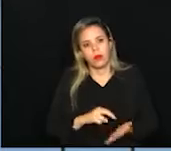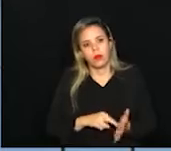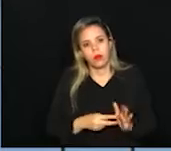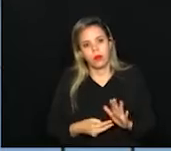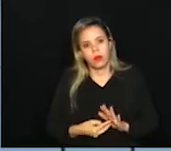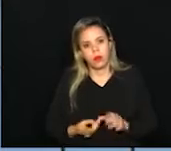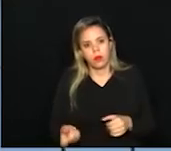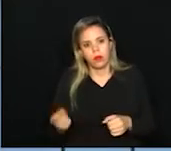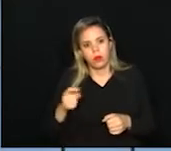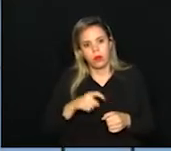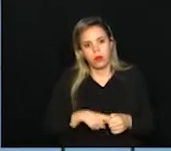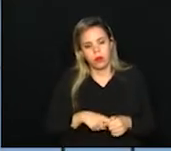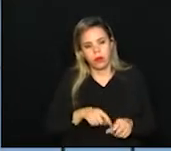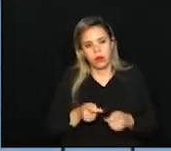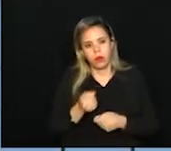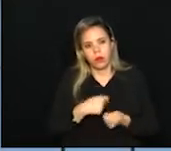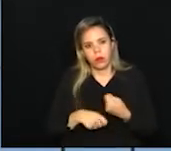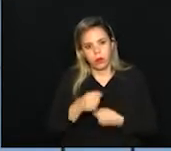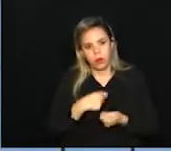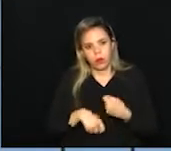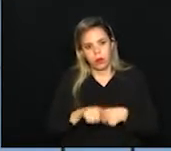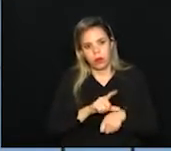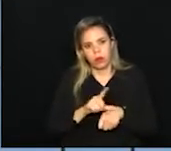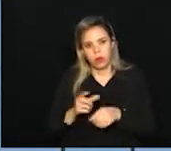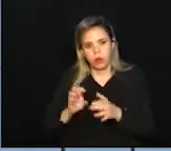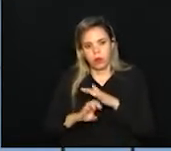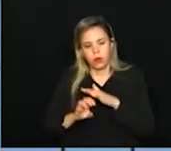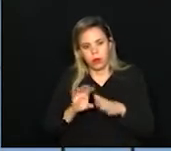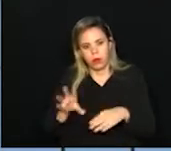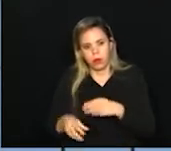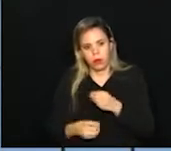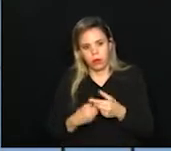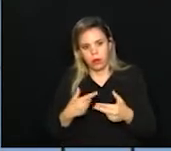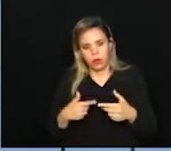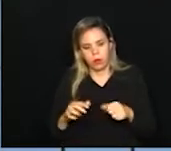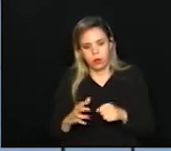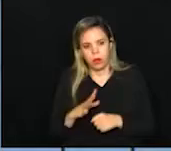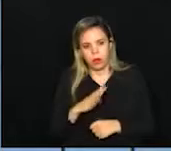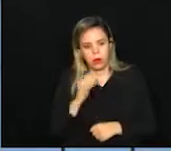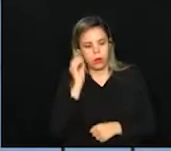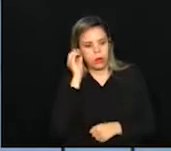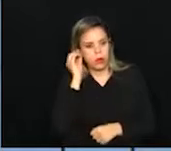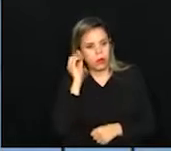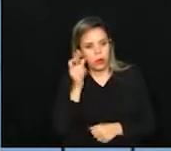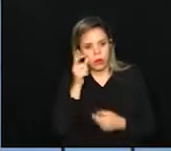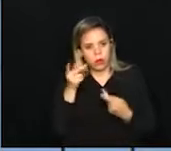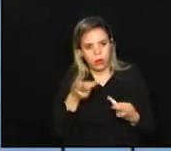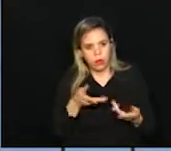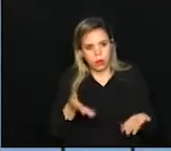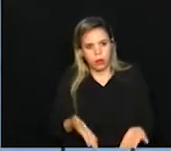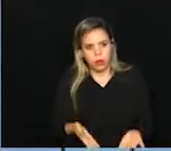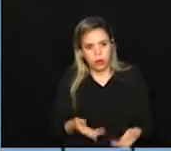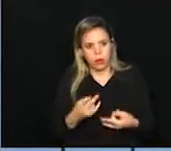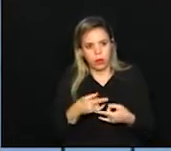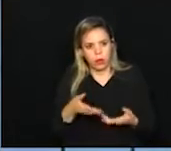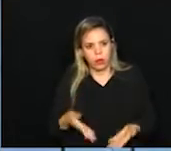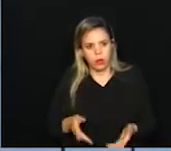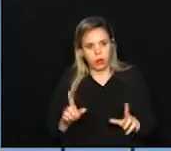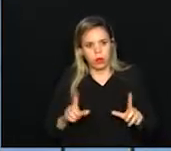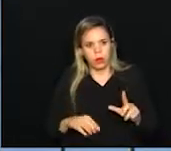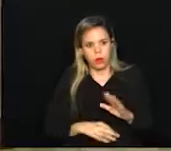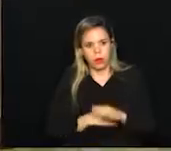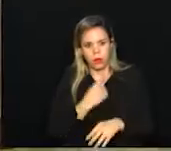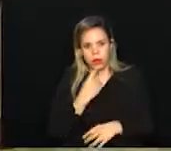à retomada da economia e, claro, a atualização de casos na nossa cidade. Você está convidado a acompanhar aqui com a TV